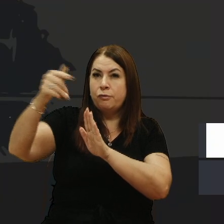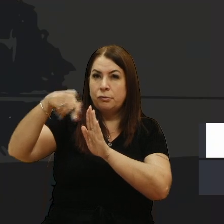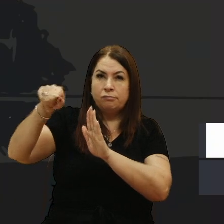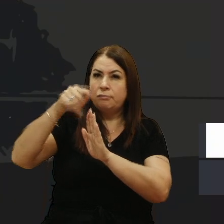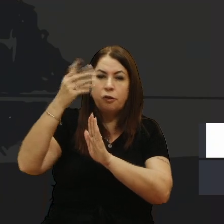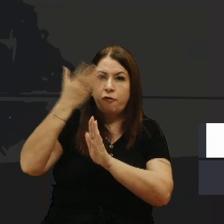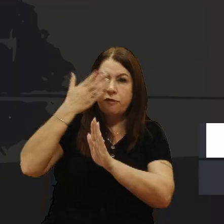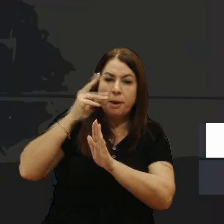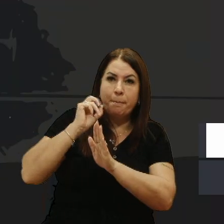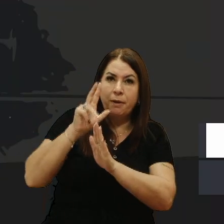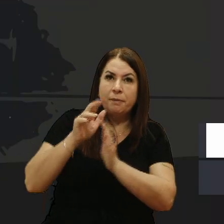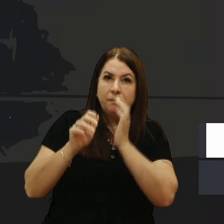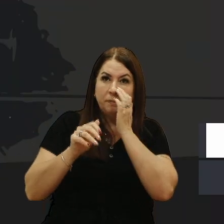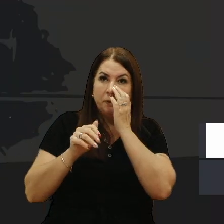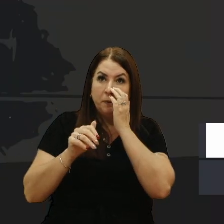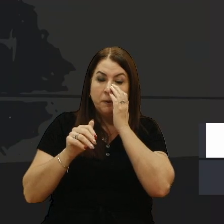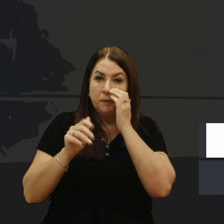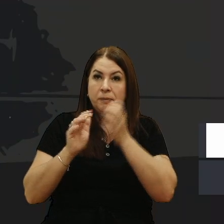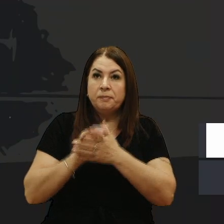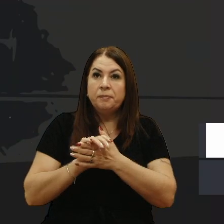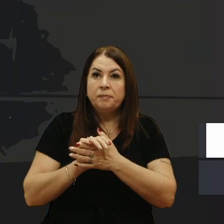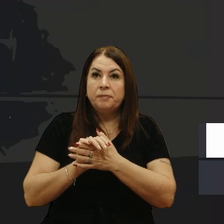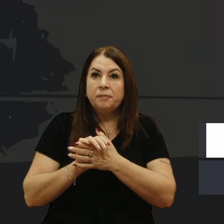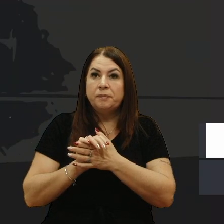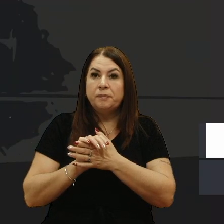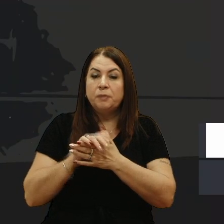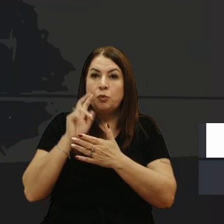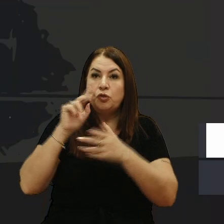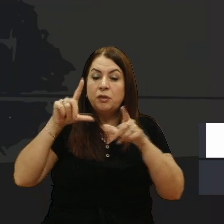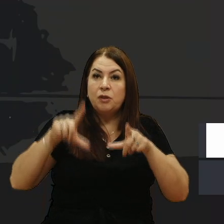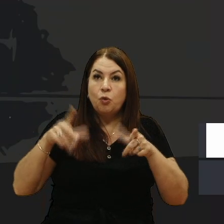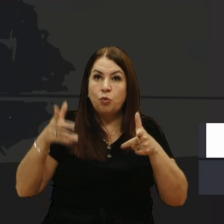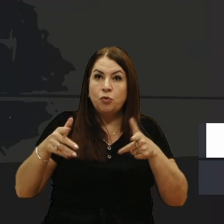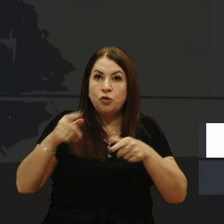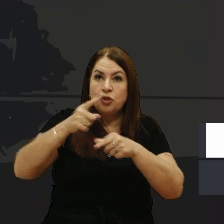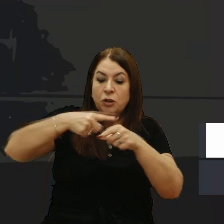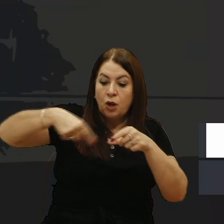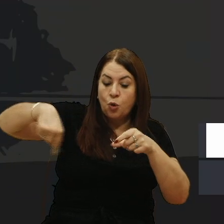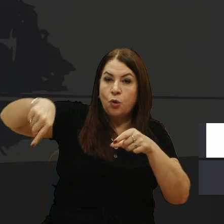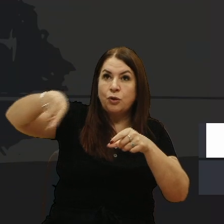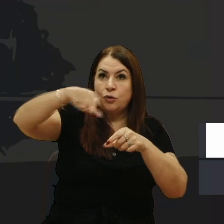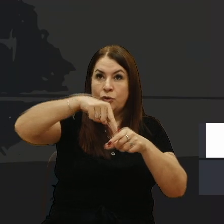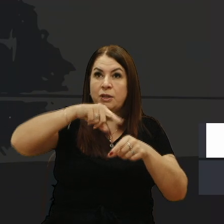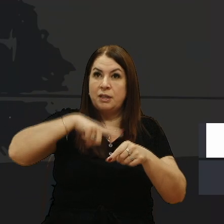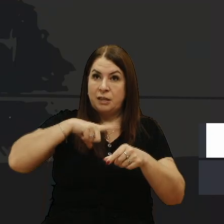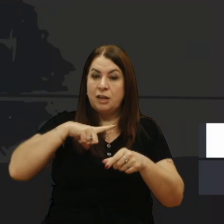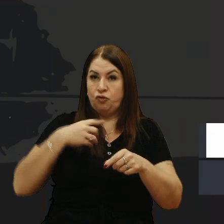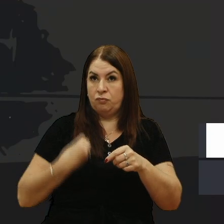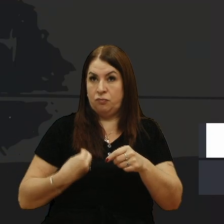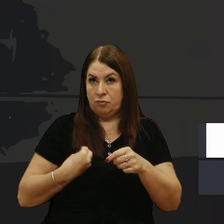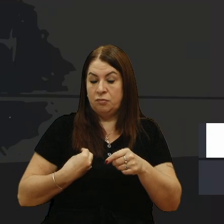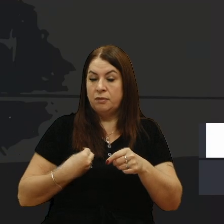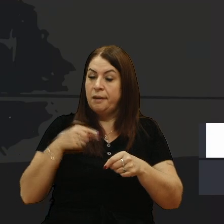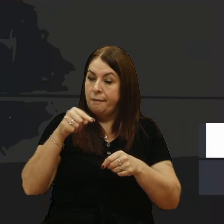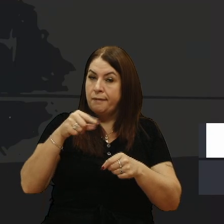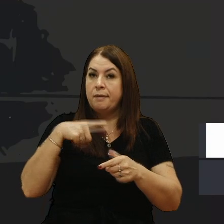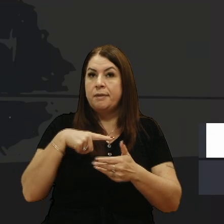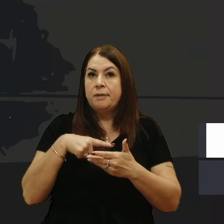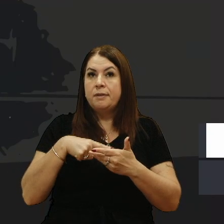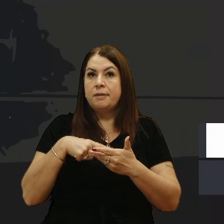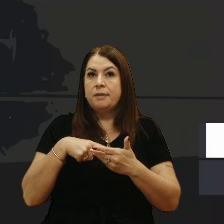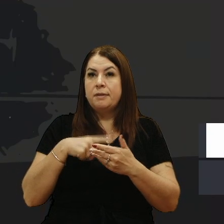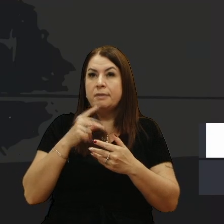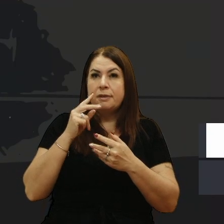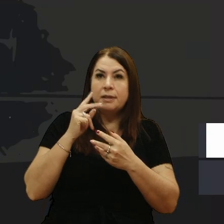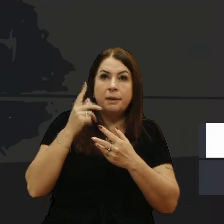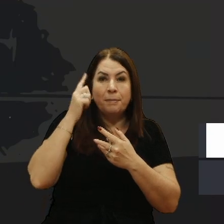bem, mas ao fundo consegue-se perceber aonde está hoje a rotatória que existe. Ali dá para se ter uma